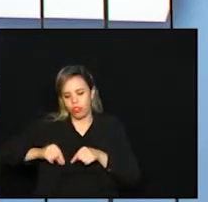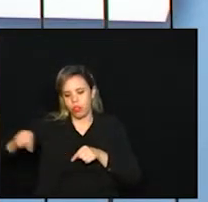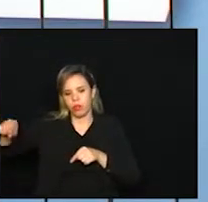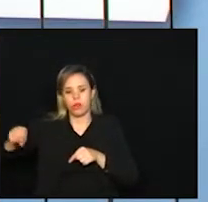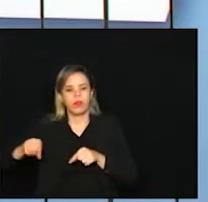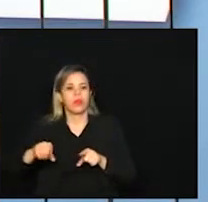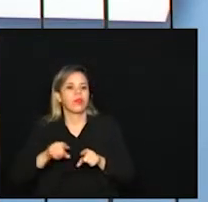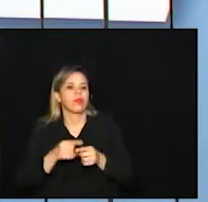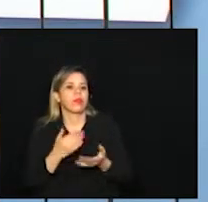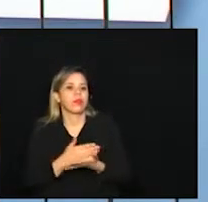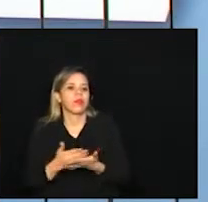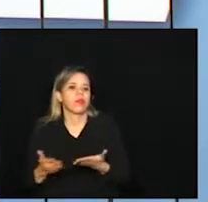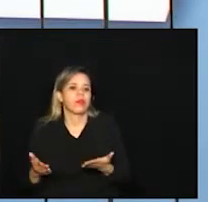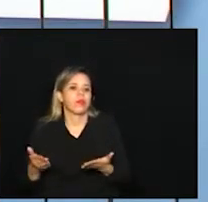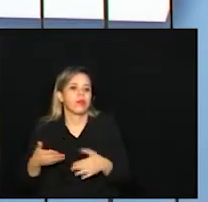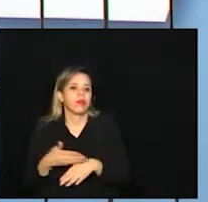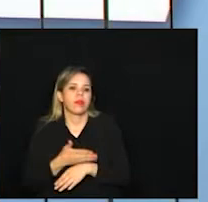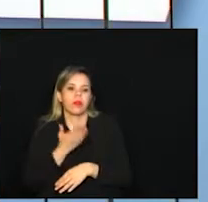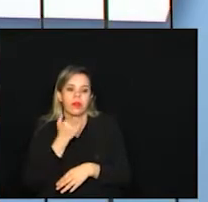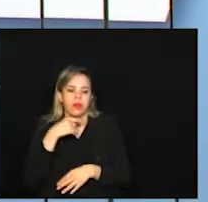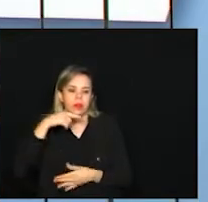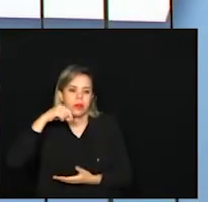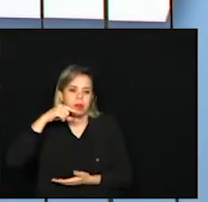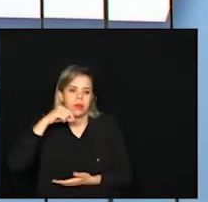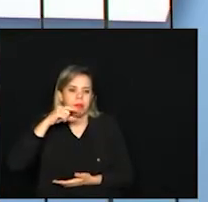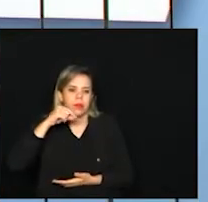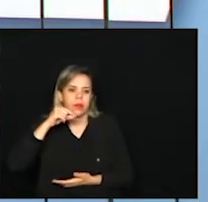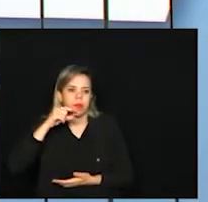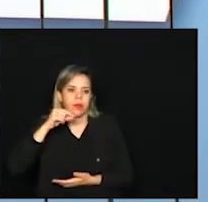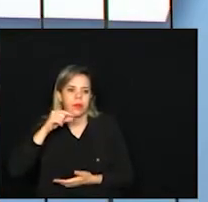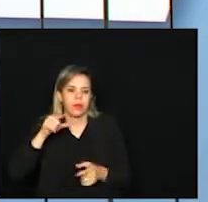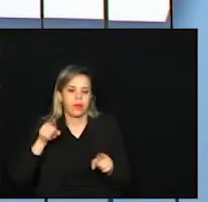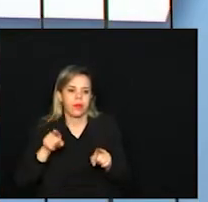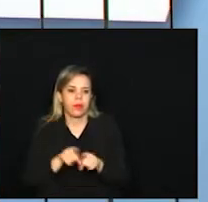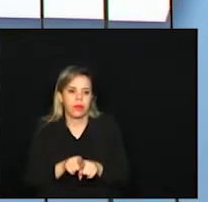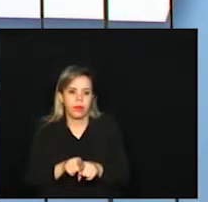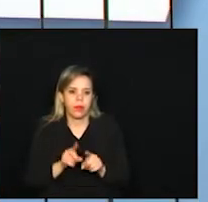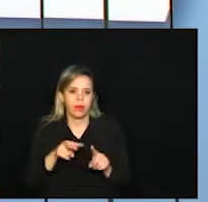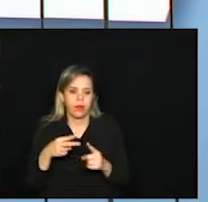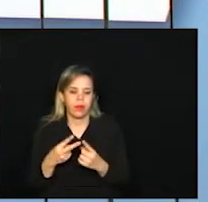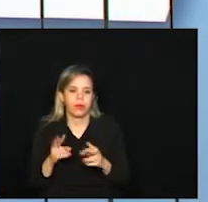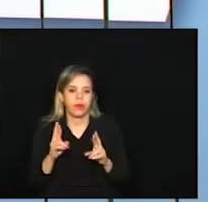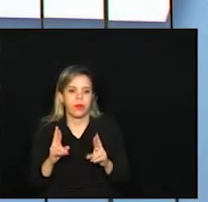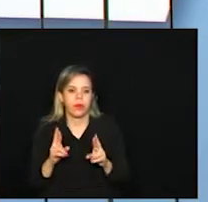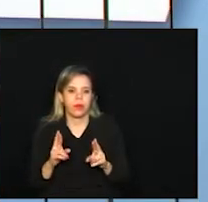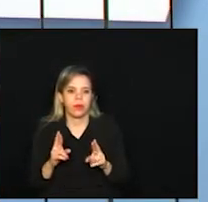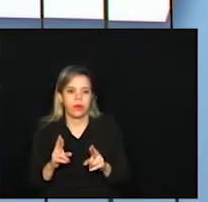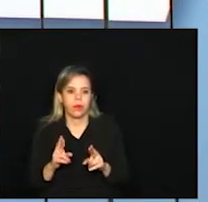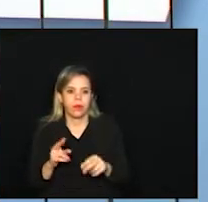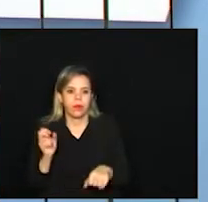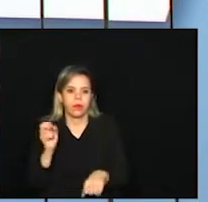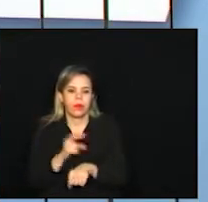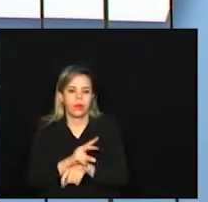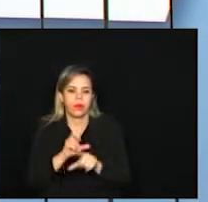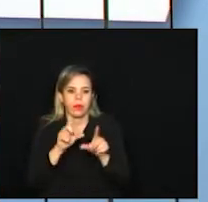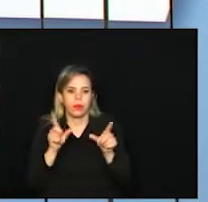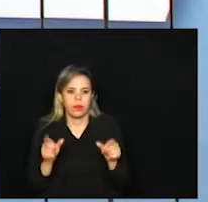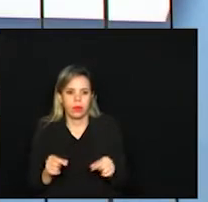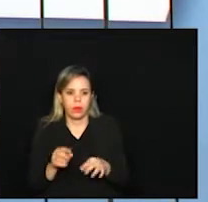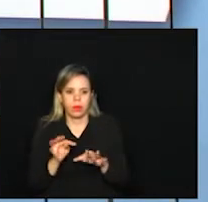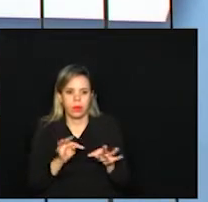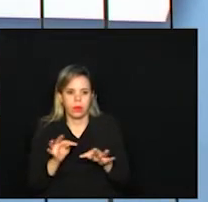começar a introdução da alimentação líquida além disso a expectativa para que a infecção pulmonar